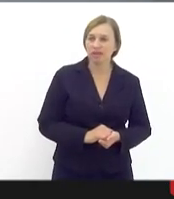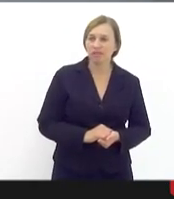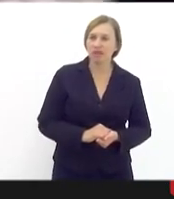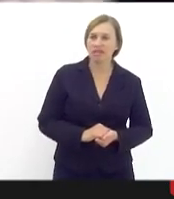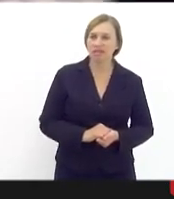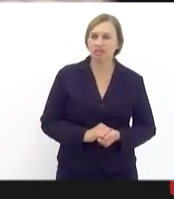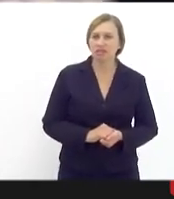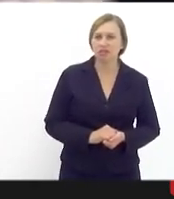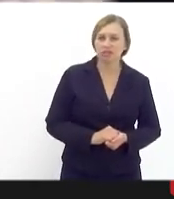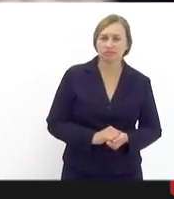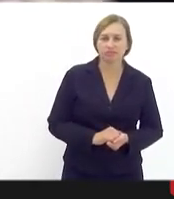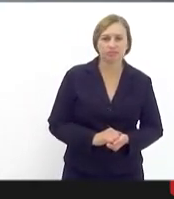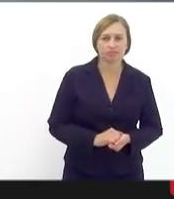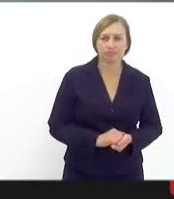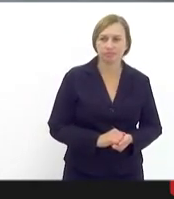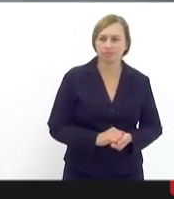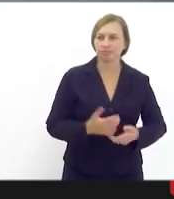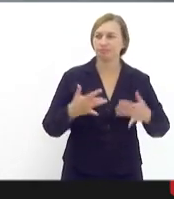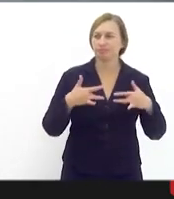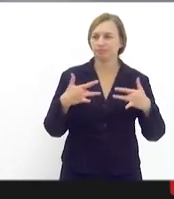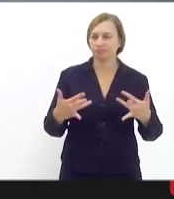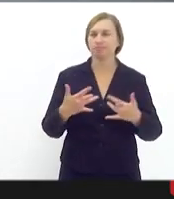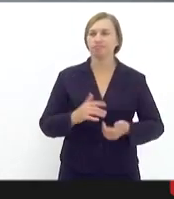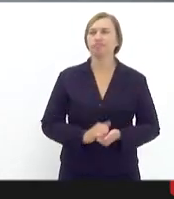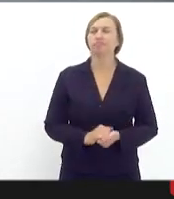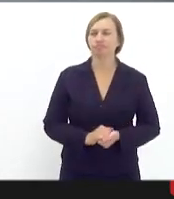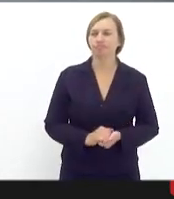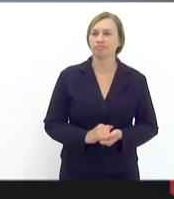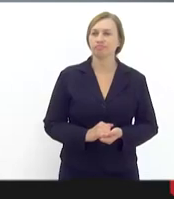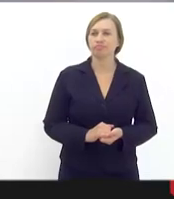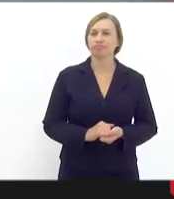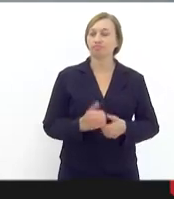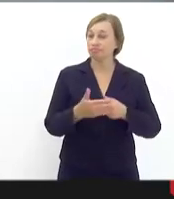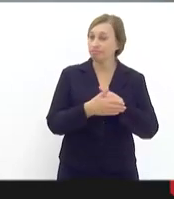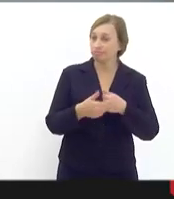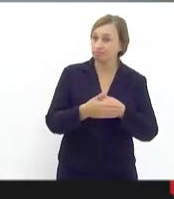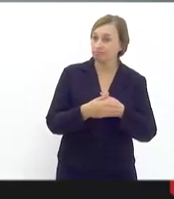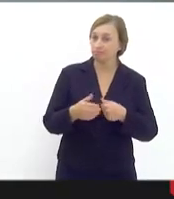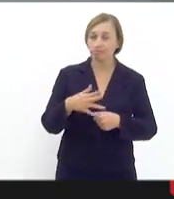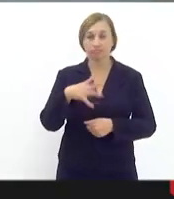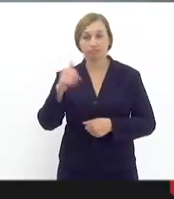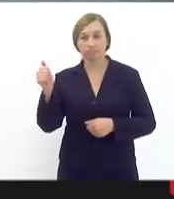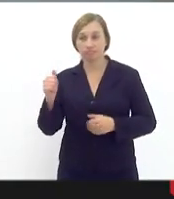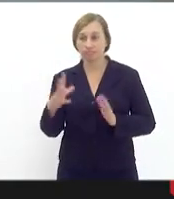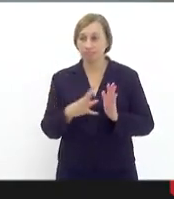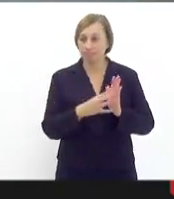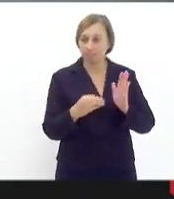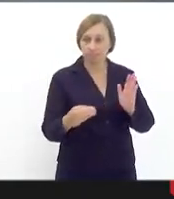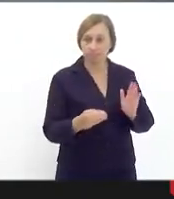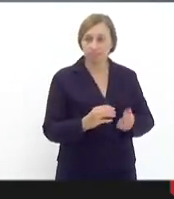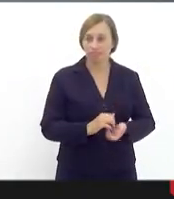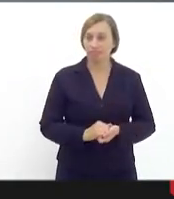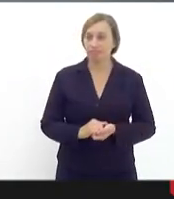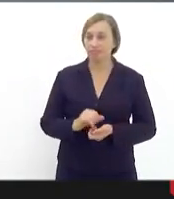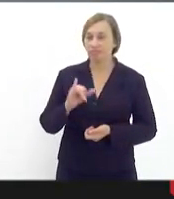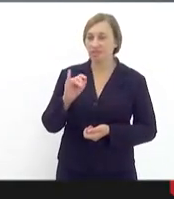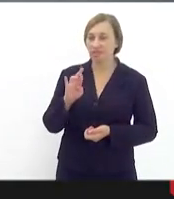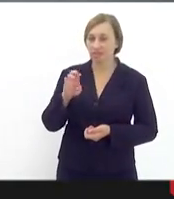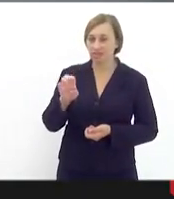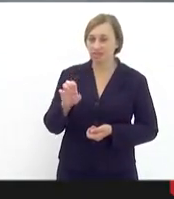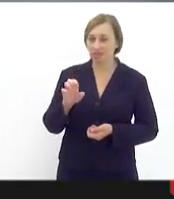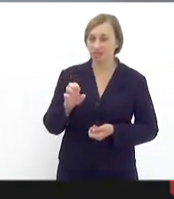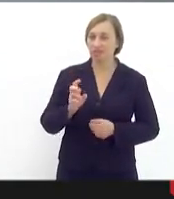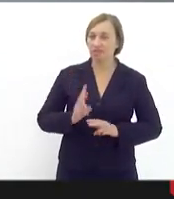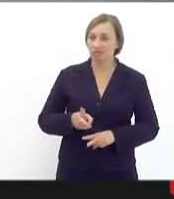de paz, de solidariedade, de afeto, coisas que nunca devem sair de moda. Ingrid, é contigo,